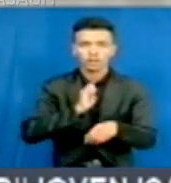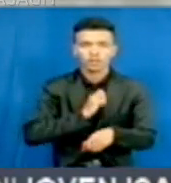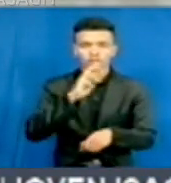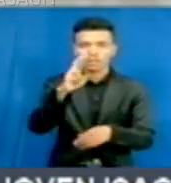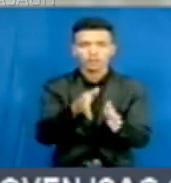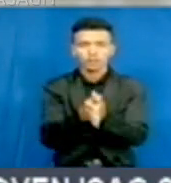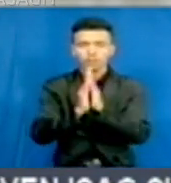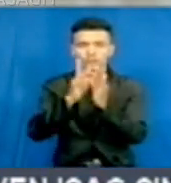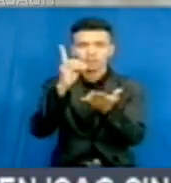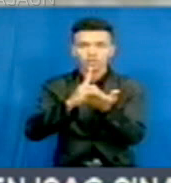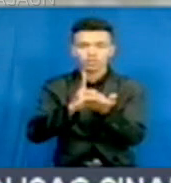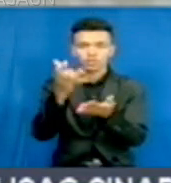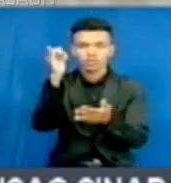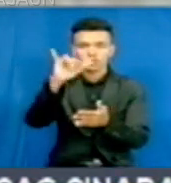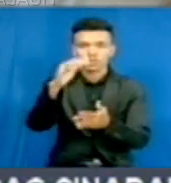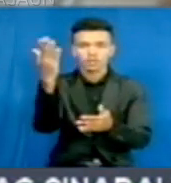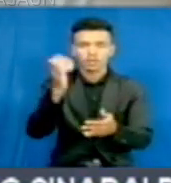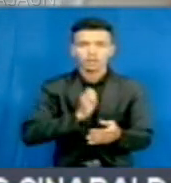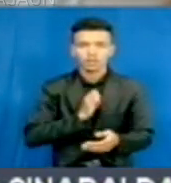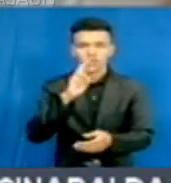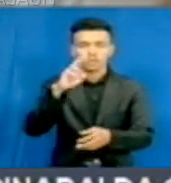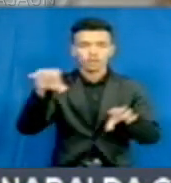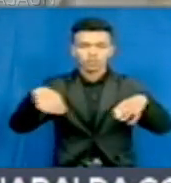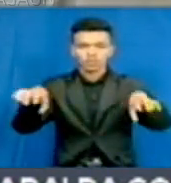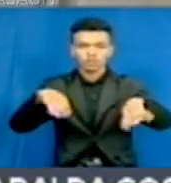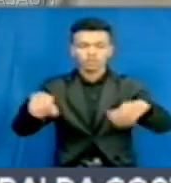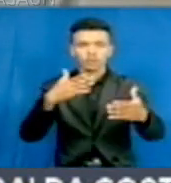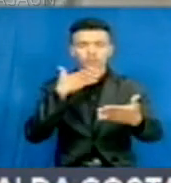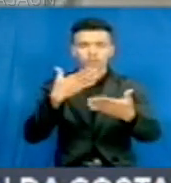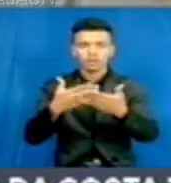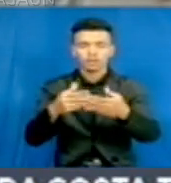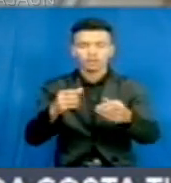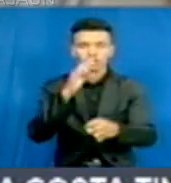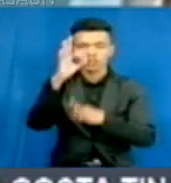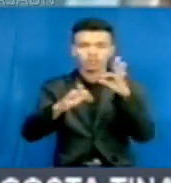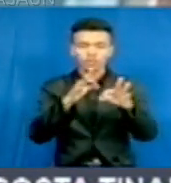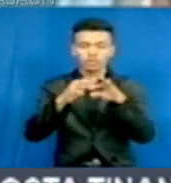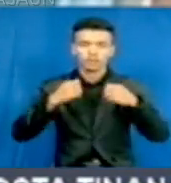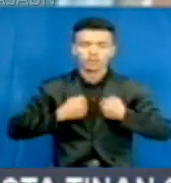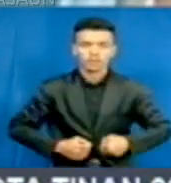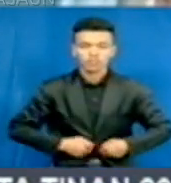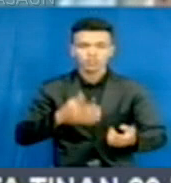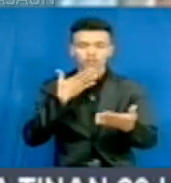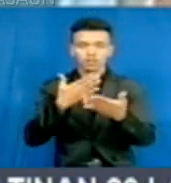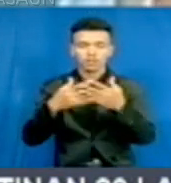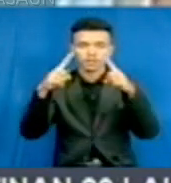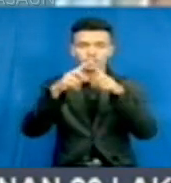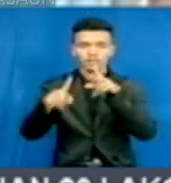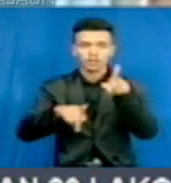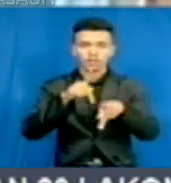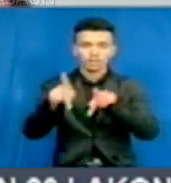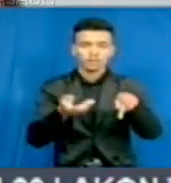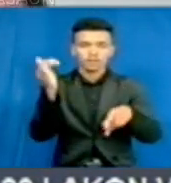profissional saúde sira e a município Hermera, a tu esforço no serviço ao profissional, a tu garantia saúde dia ba população sira e a município